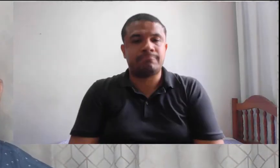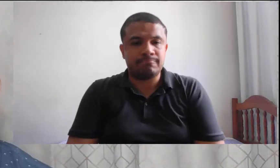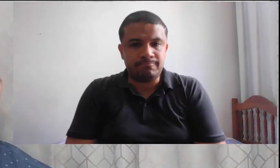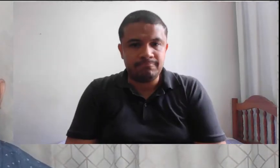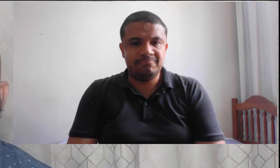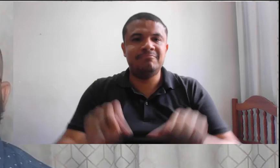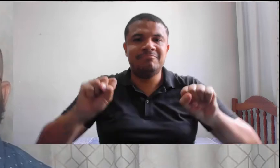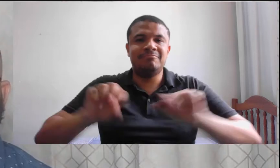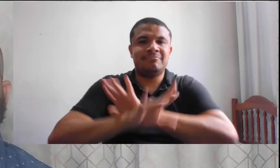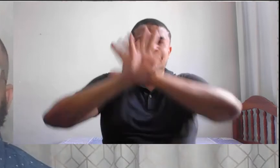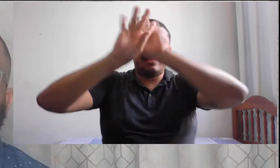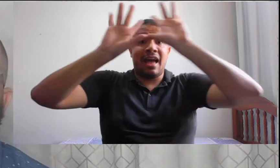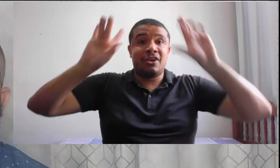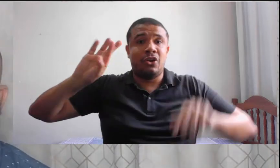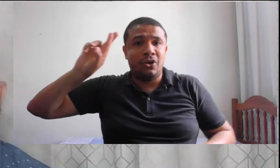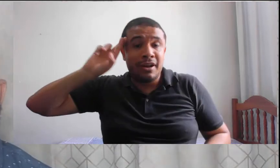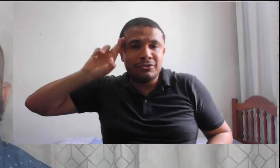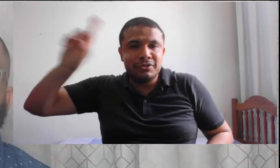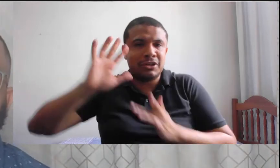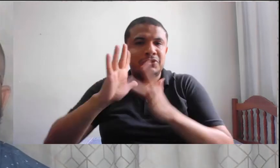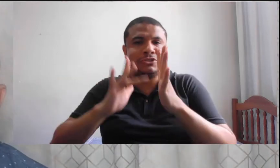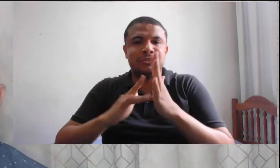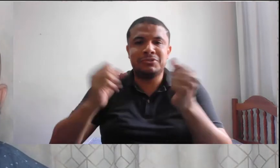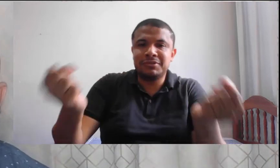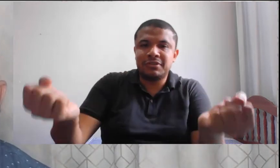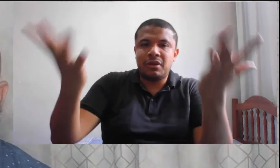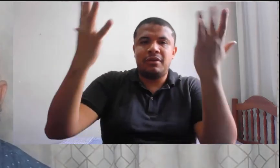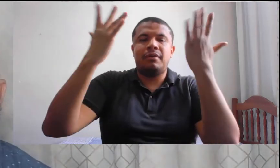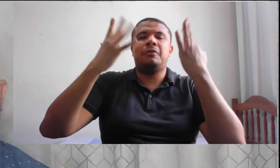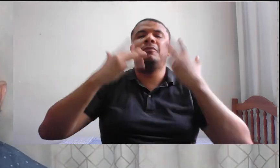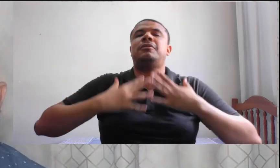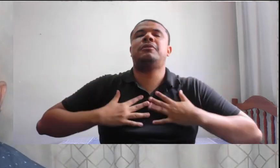A glória do Senhor precisa ser vista, ser derramada sobre ti.